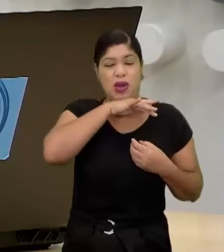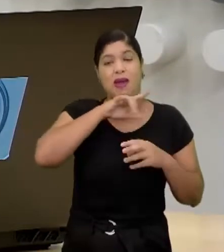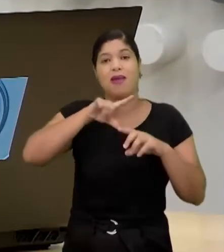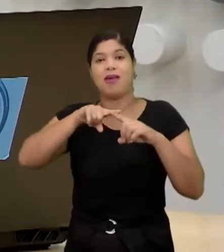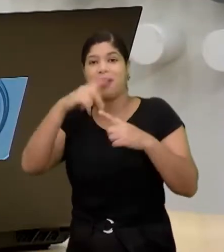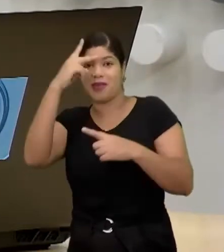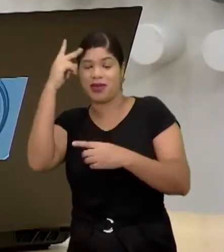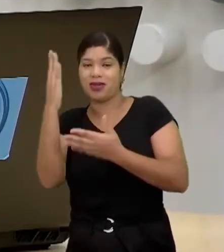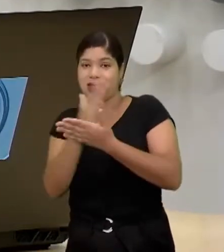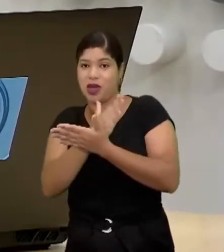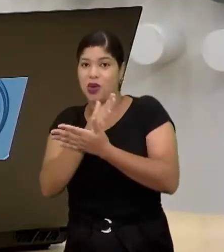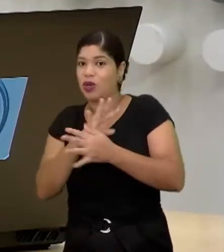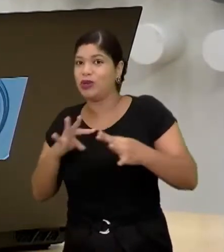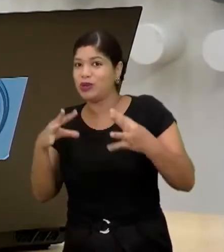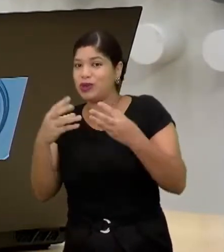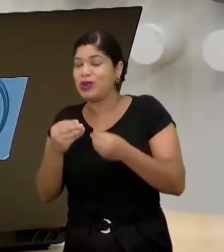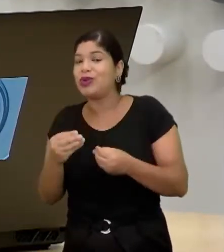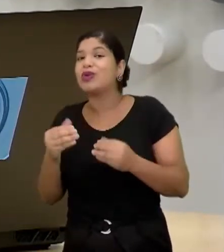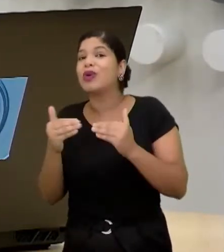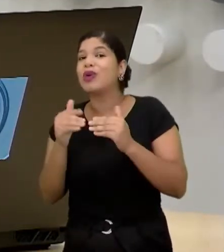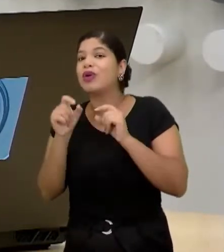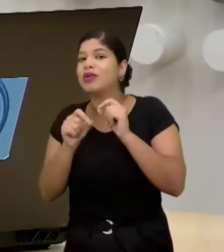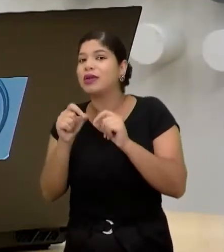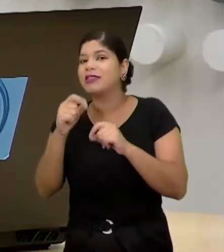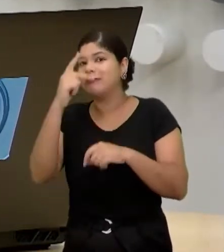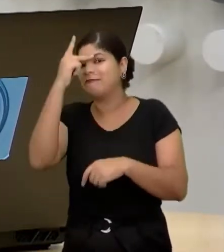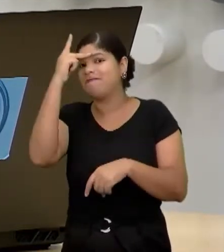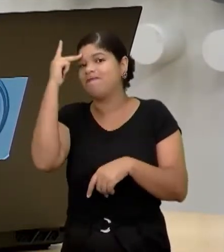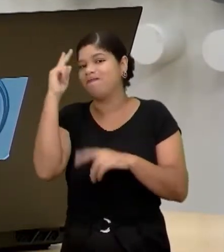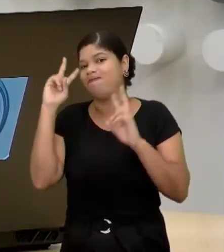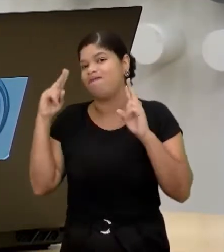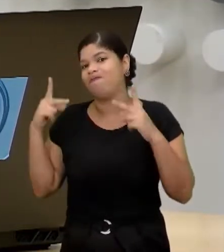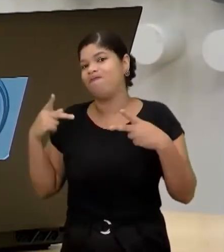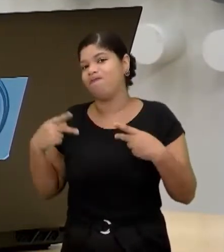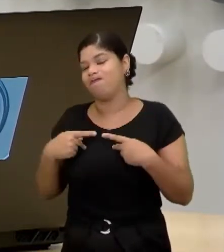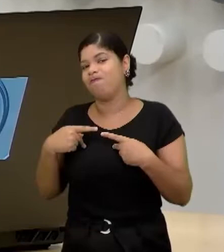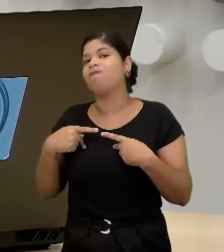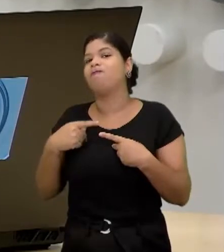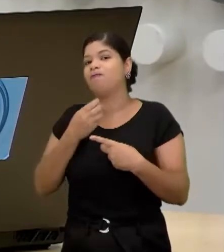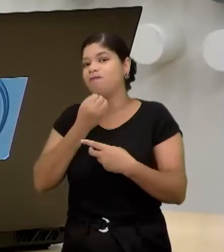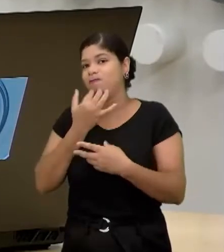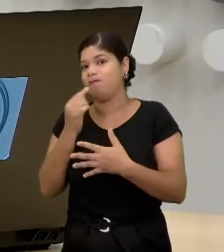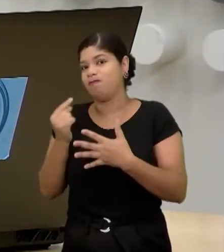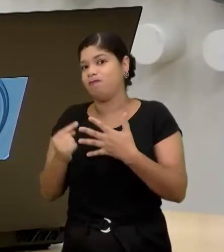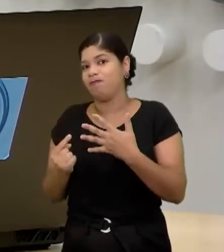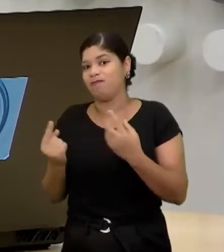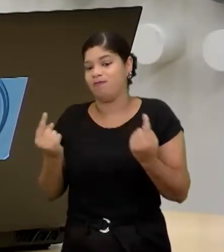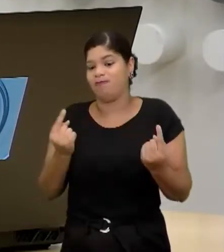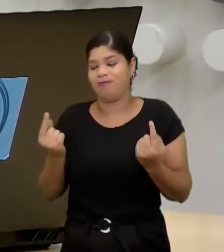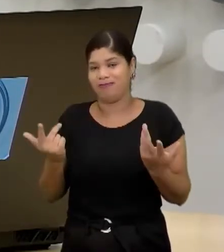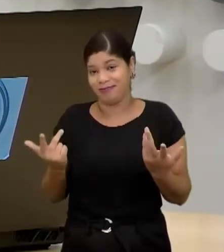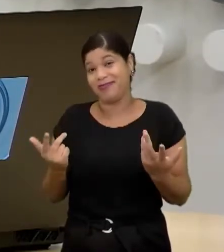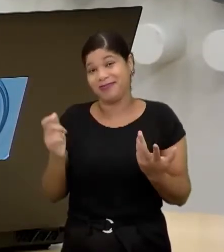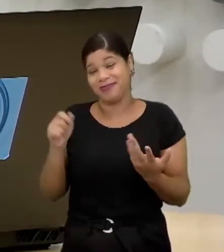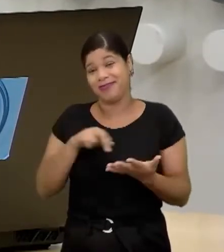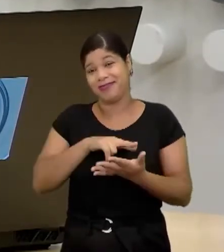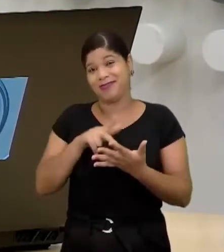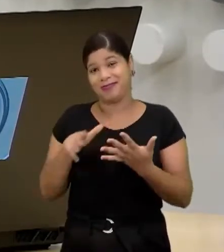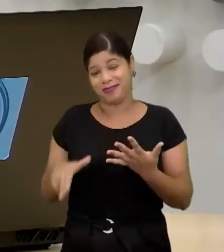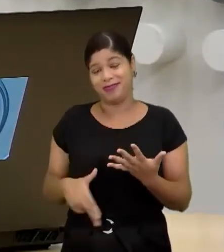espinhoso mais dito isto né a a gente vai Tratar deste tema